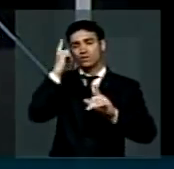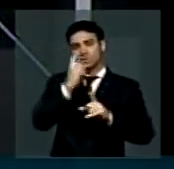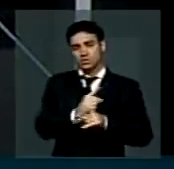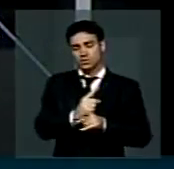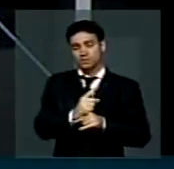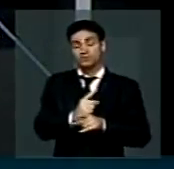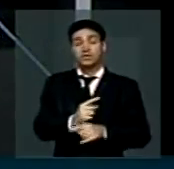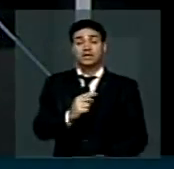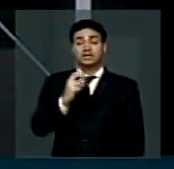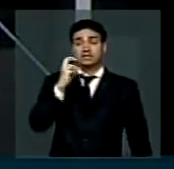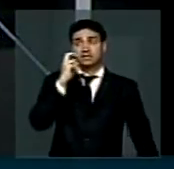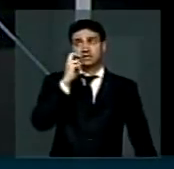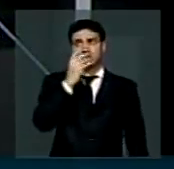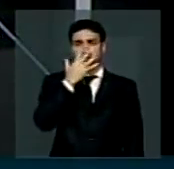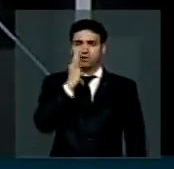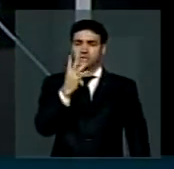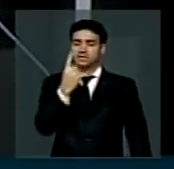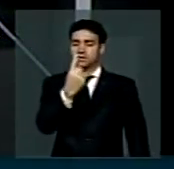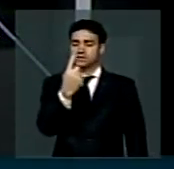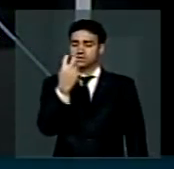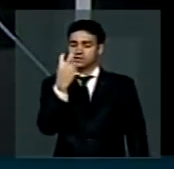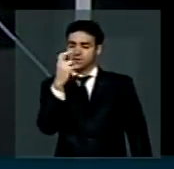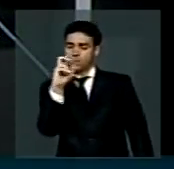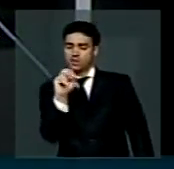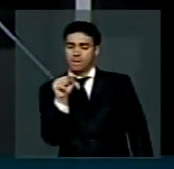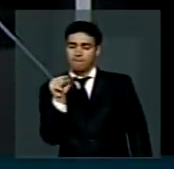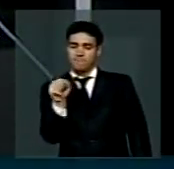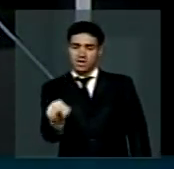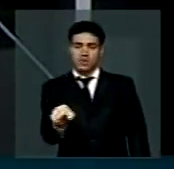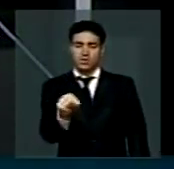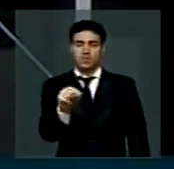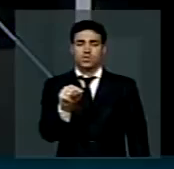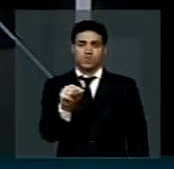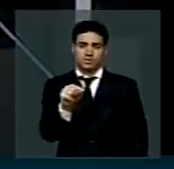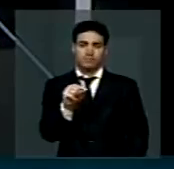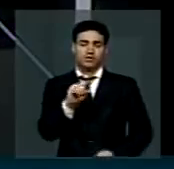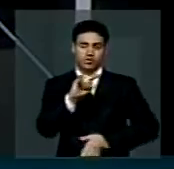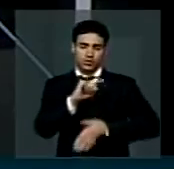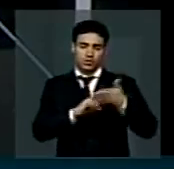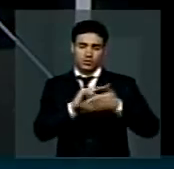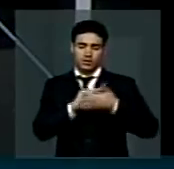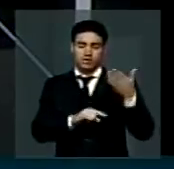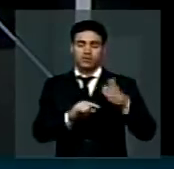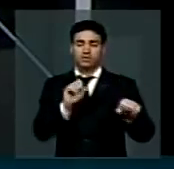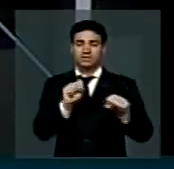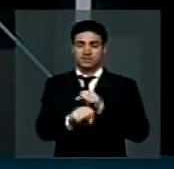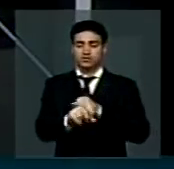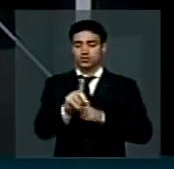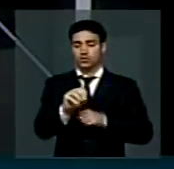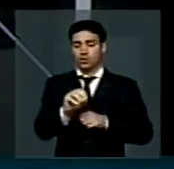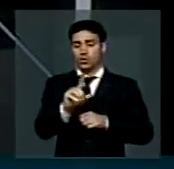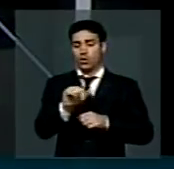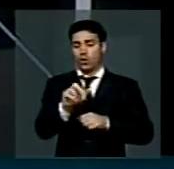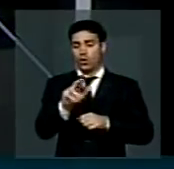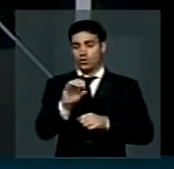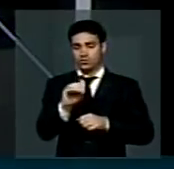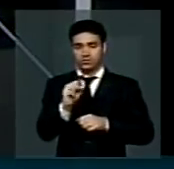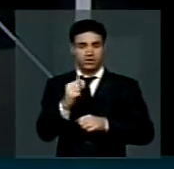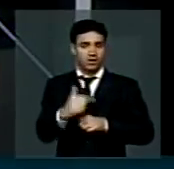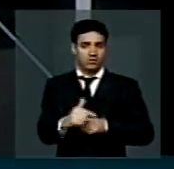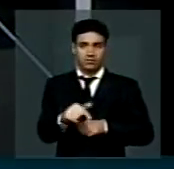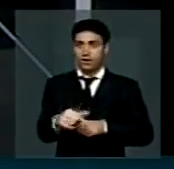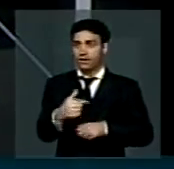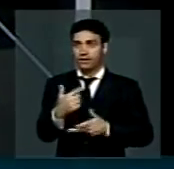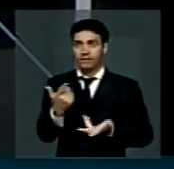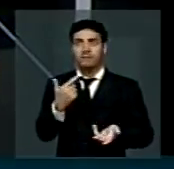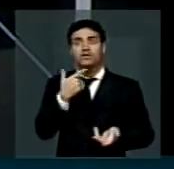identificou cerca de 150 mil inquéritos por homicídio dolosos, quanto à intenção de